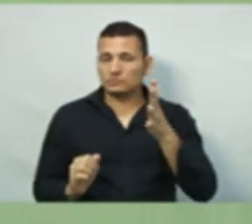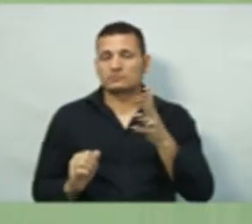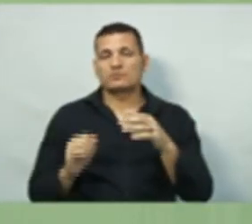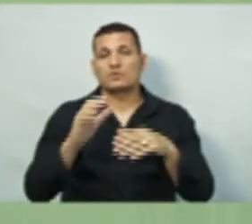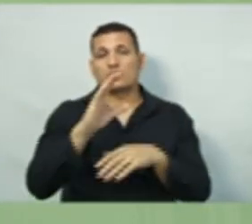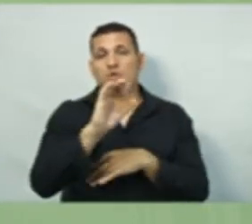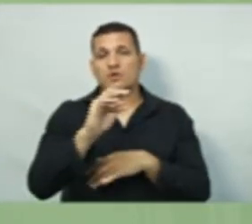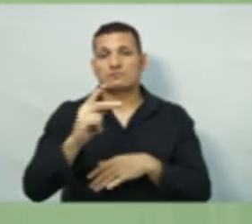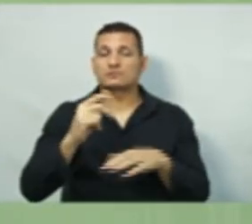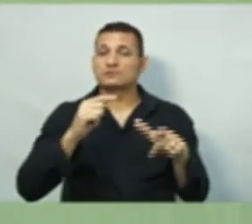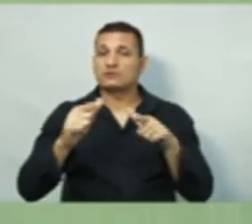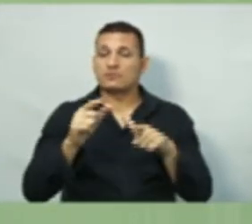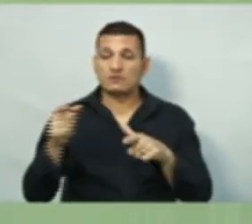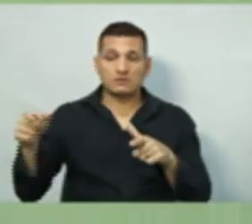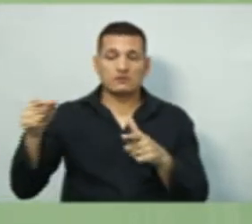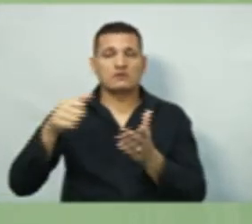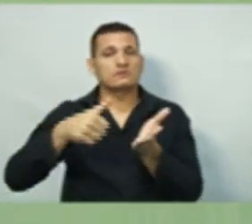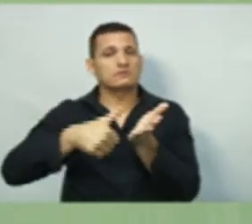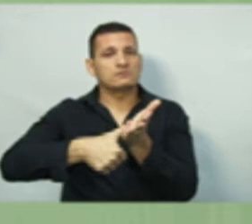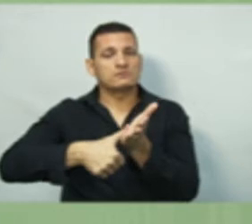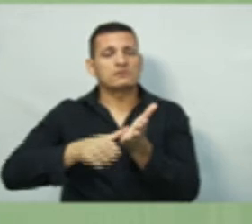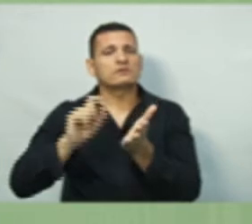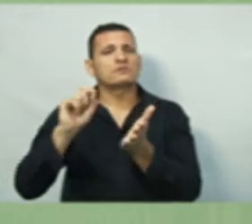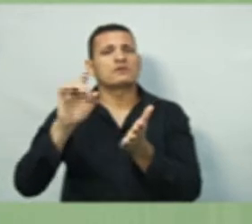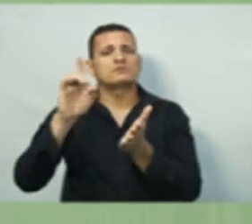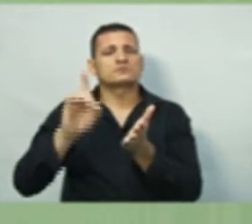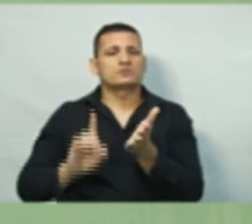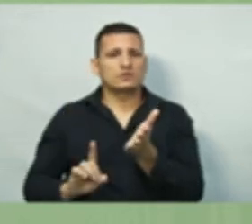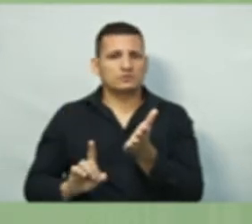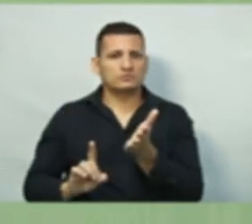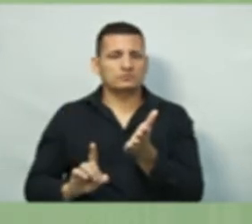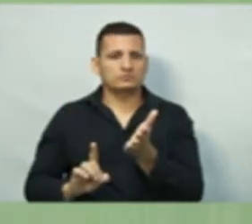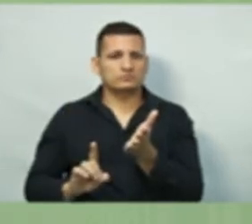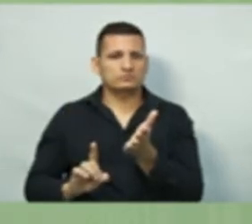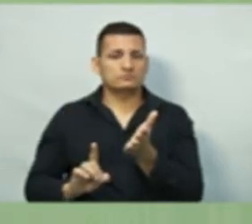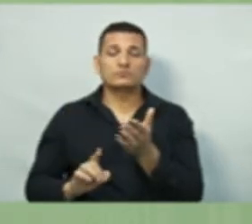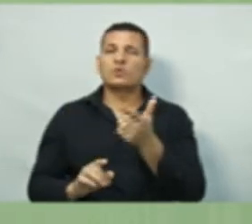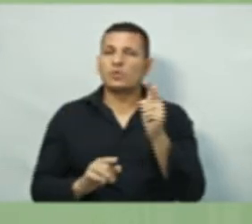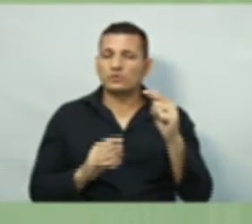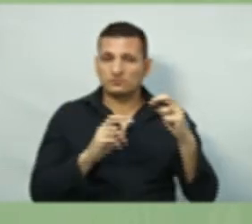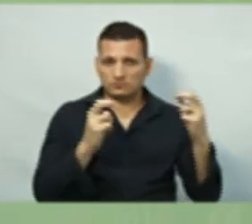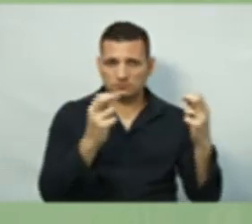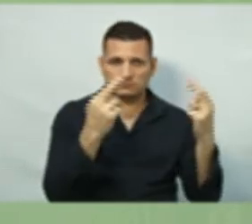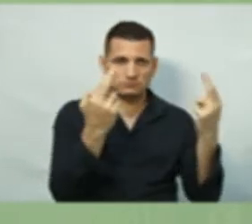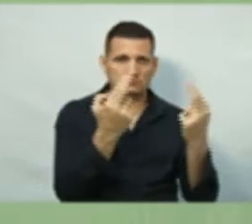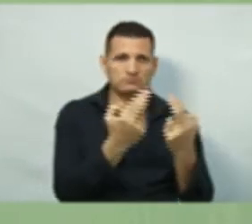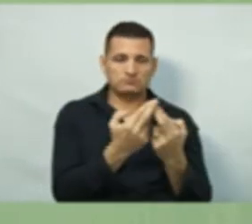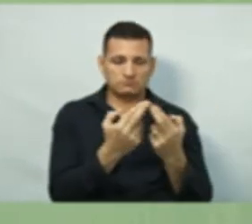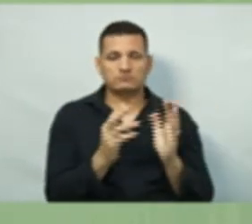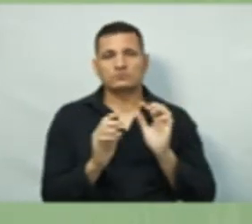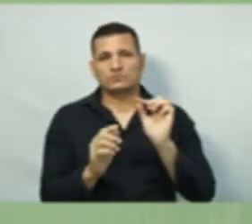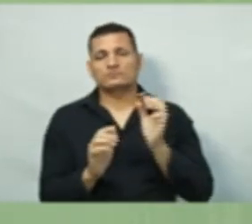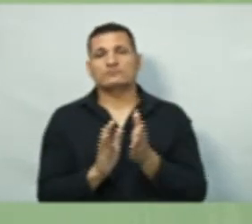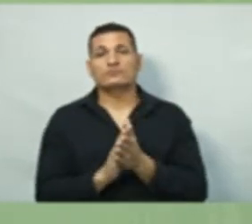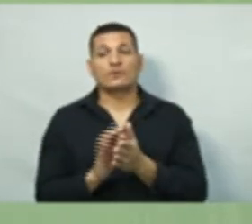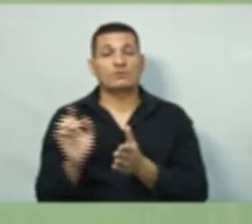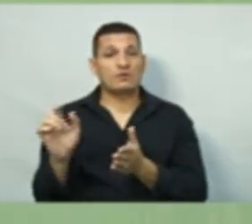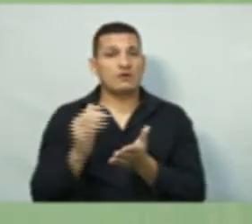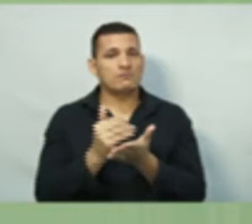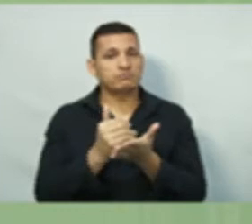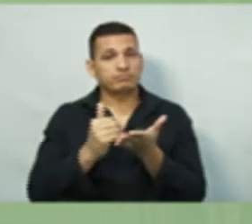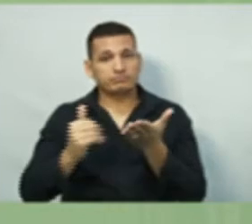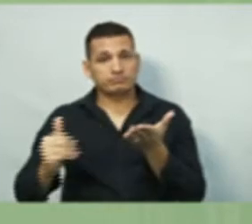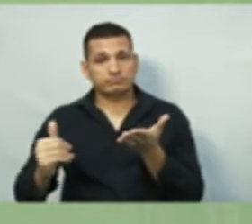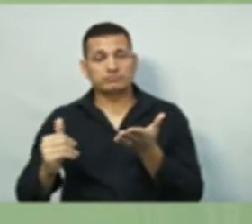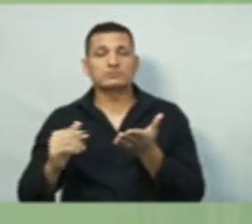deve garantir aos sócios os seguintes direitos, além de outros que a Assembleia Geral venha a instituir. Retiradas não inferiores